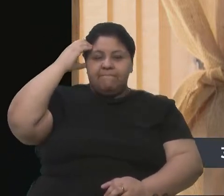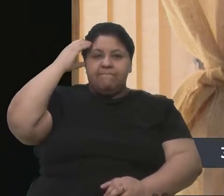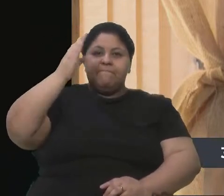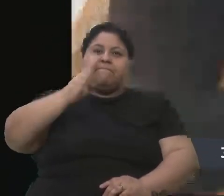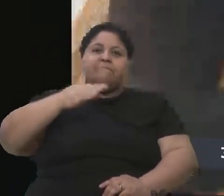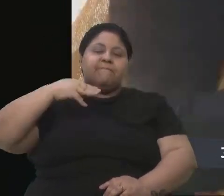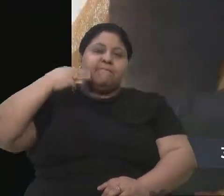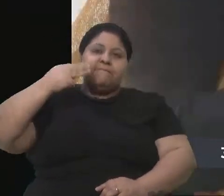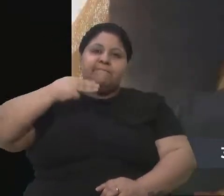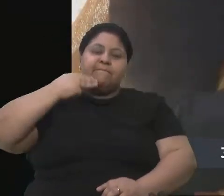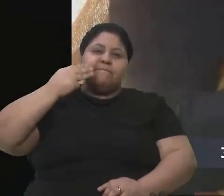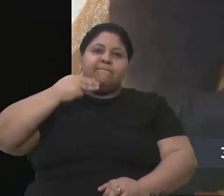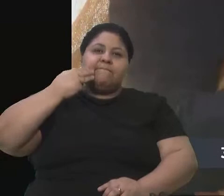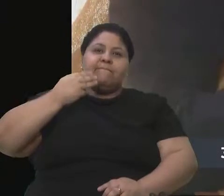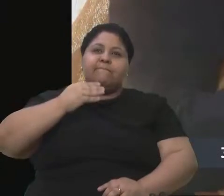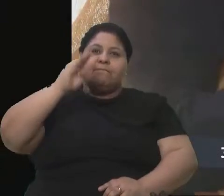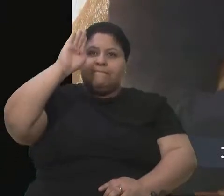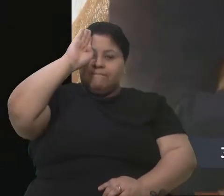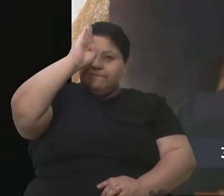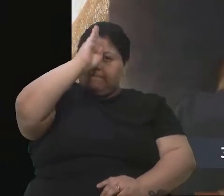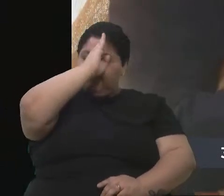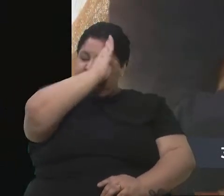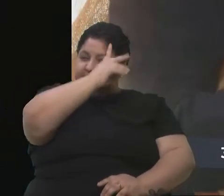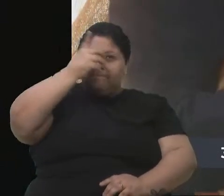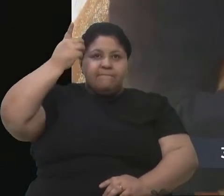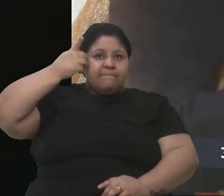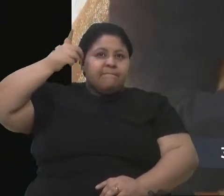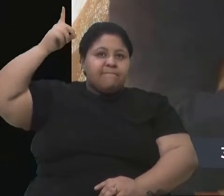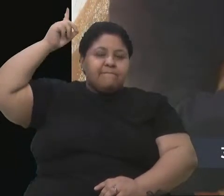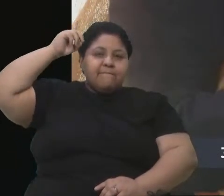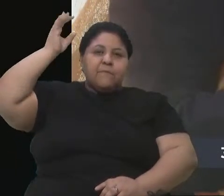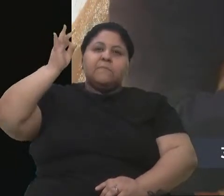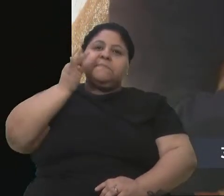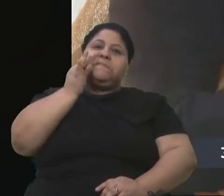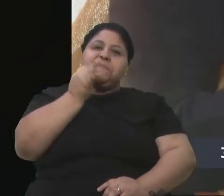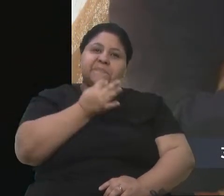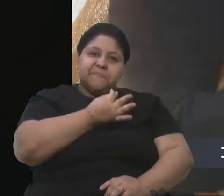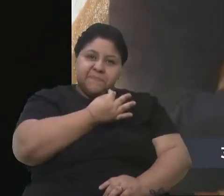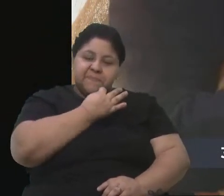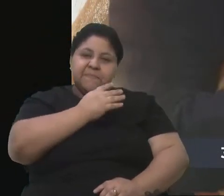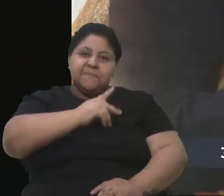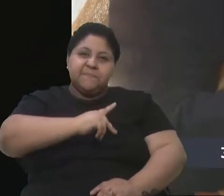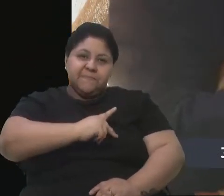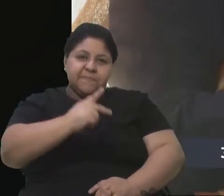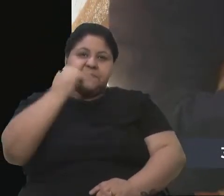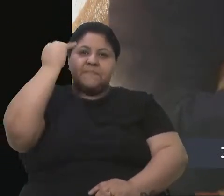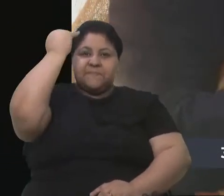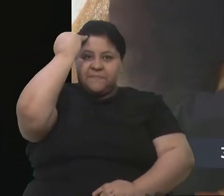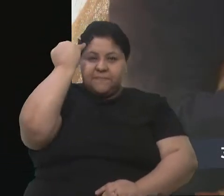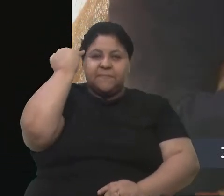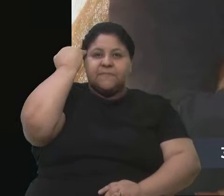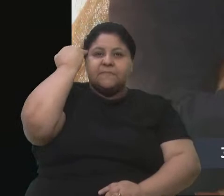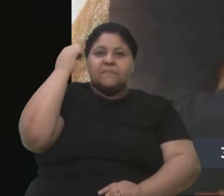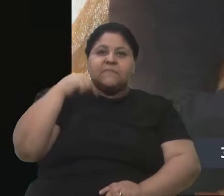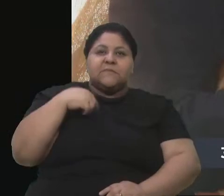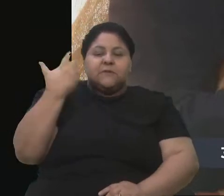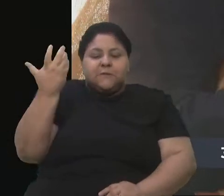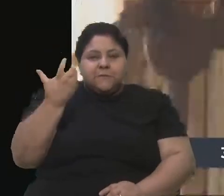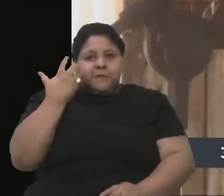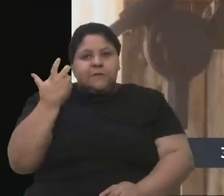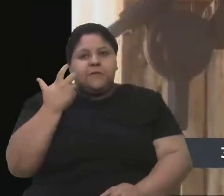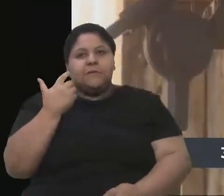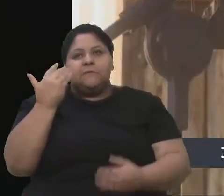Bortoluz, Adriano Bressan, Lucas Dil, Tatiane Frisso e ao presidente Zé D'Ambrosio, eu quero aqui fazer